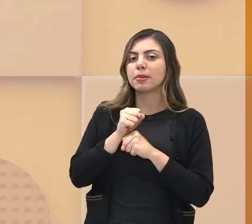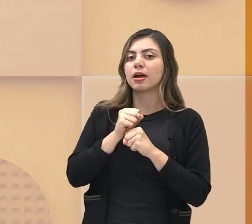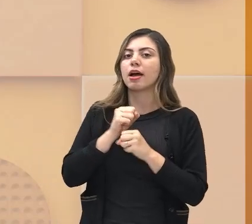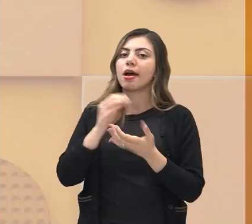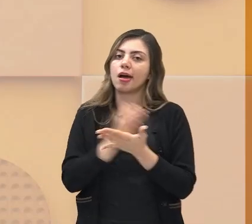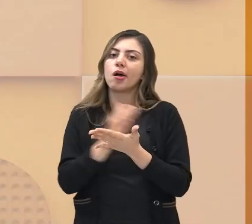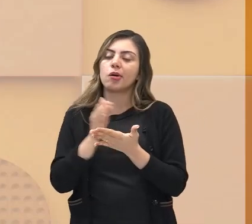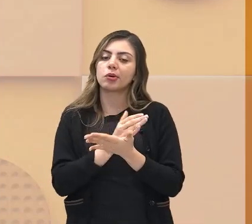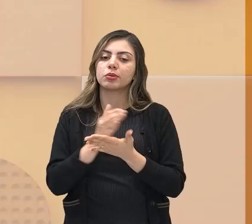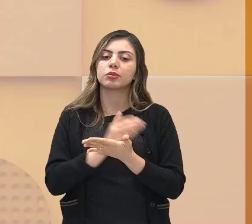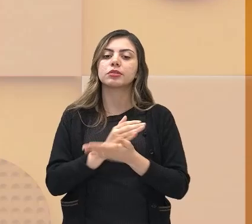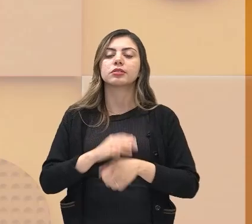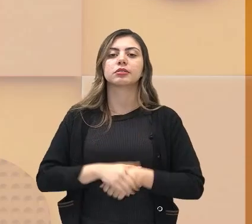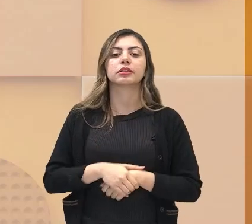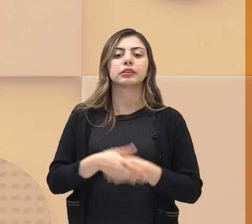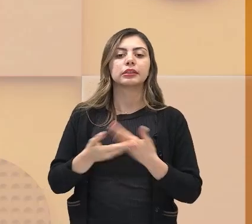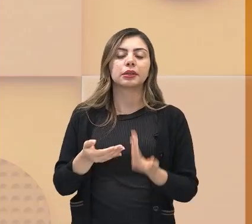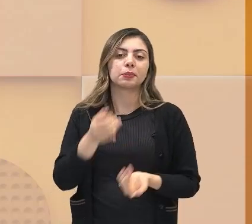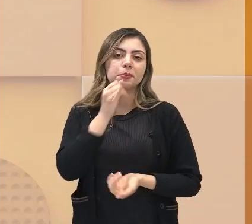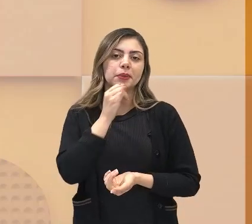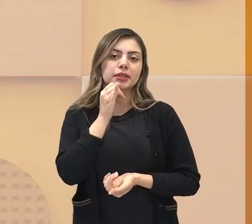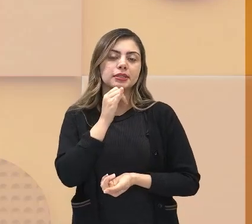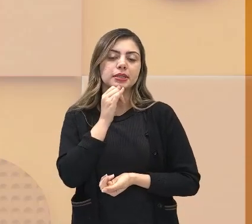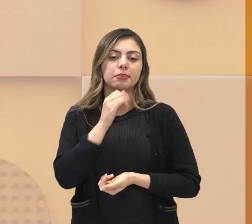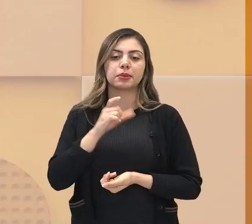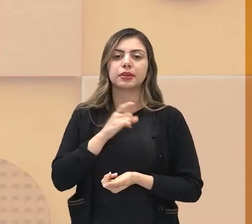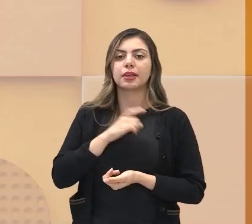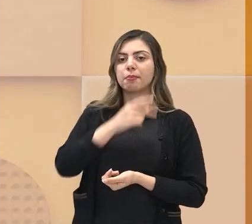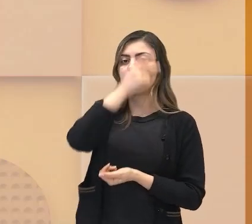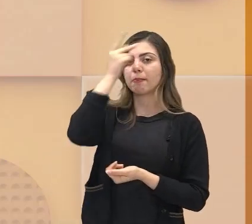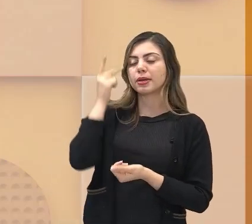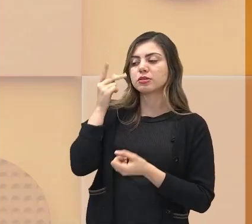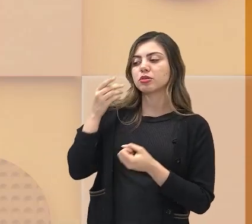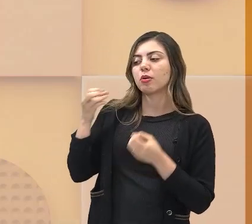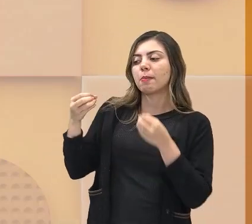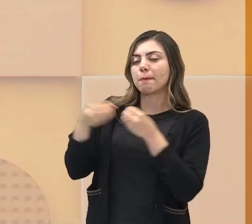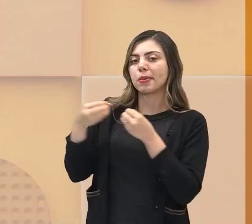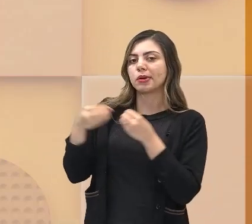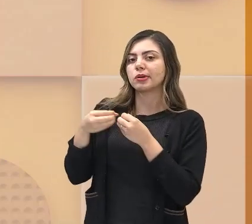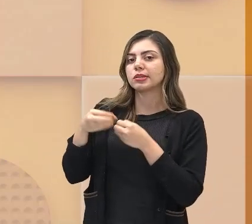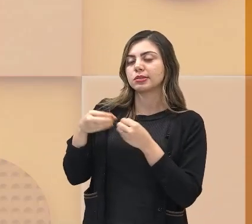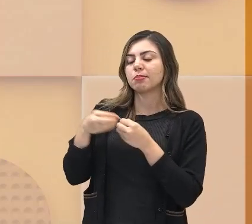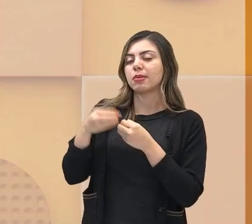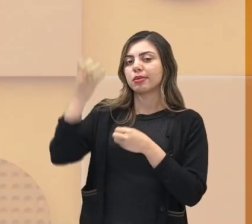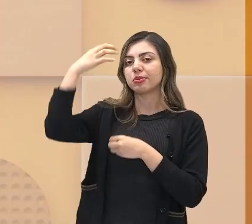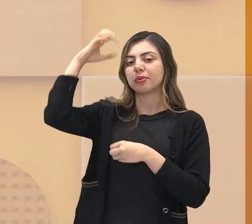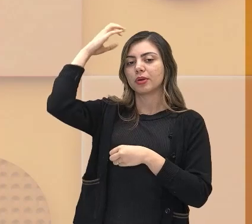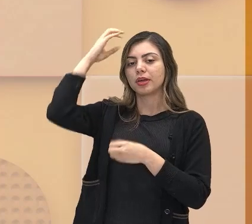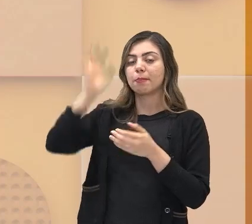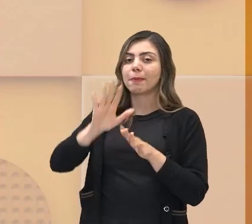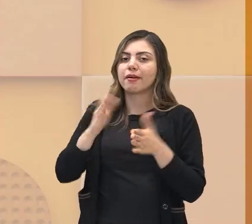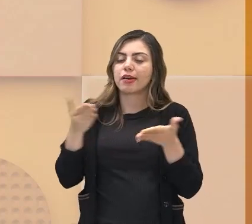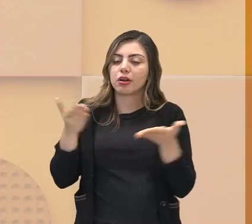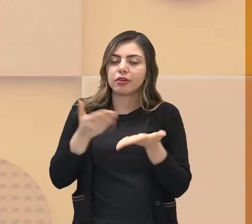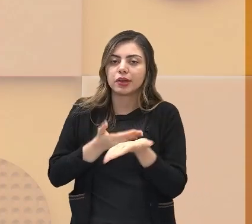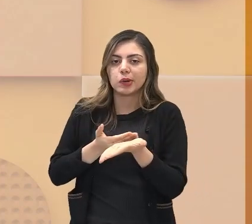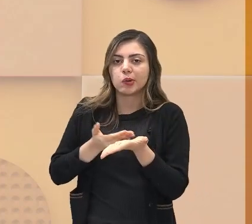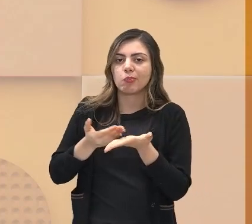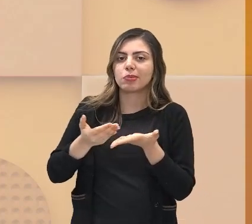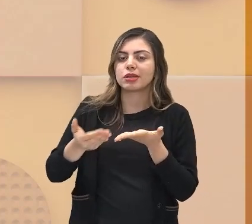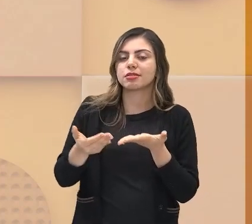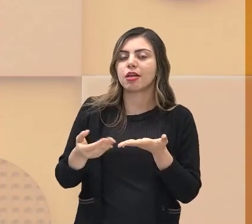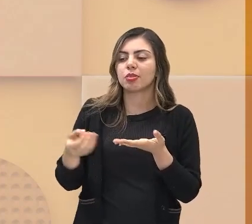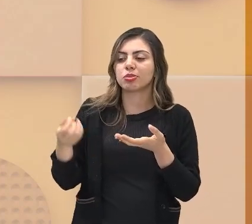ser quem? Uma figura próxima ao rei, mas que vai começar a implementar, né,